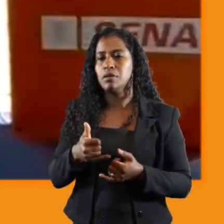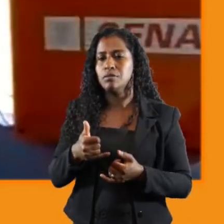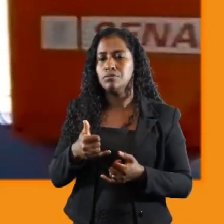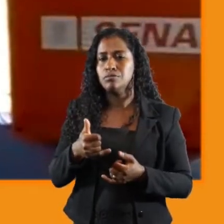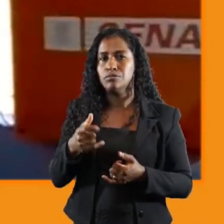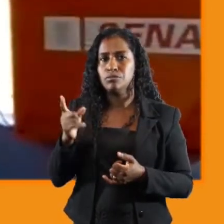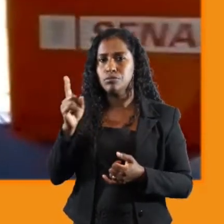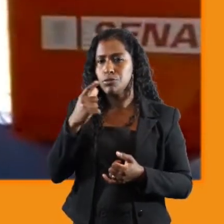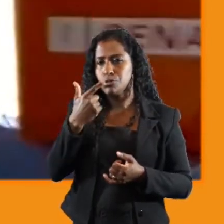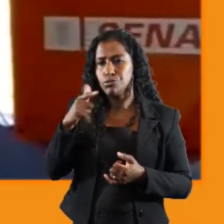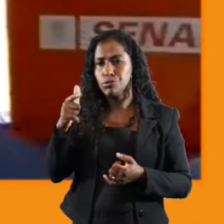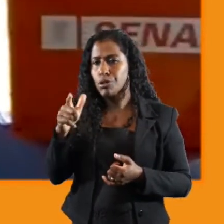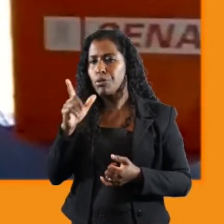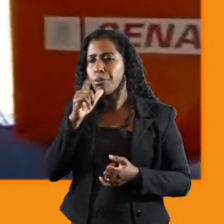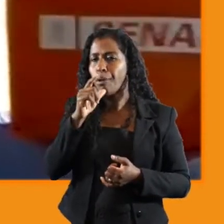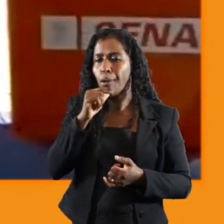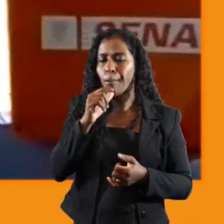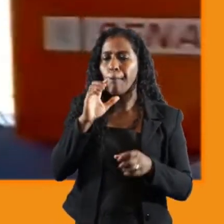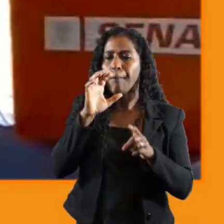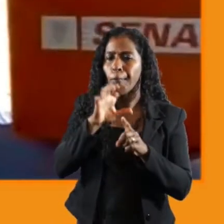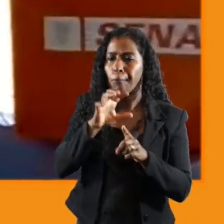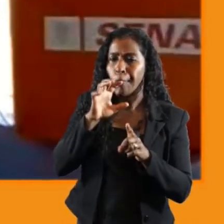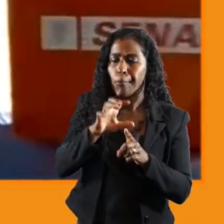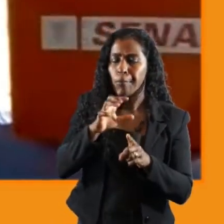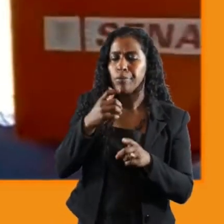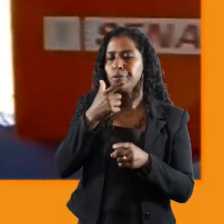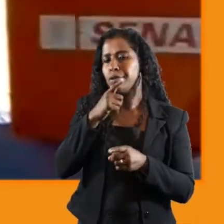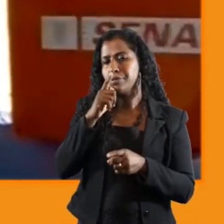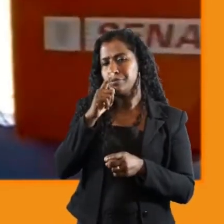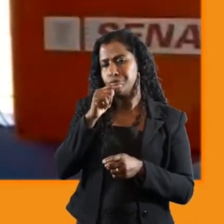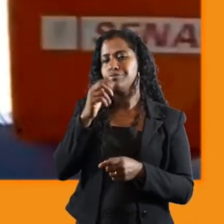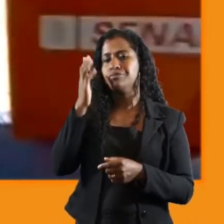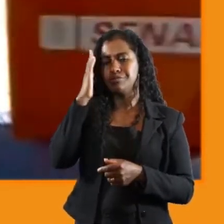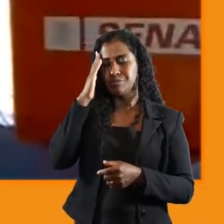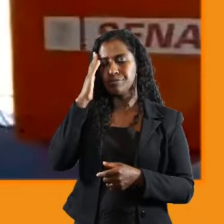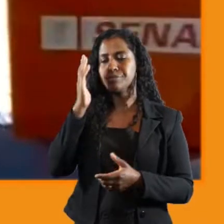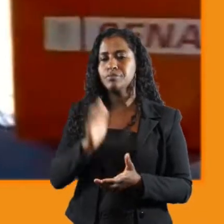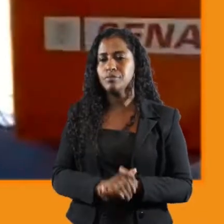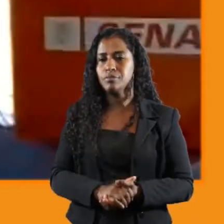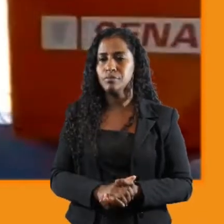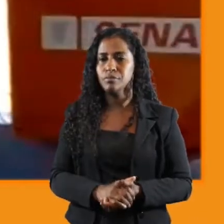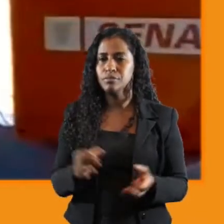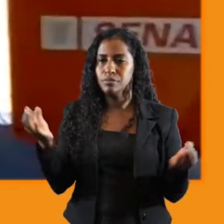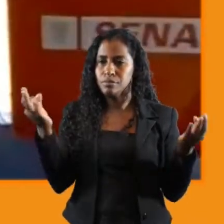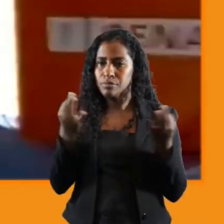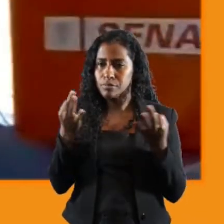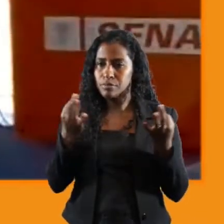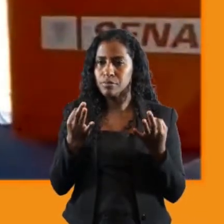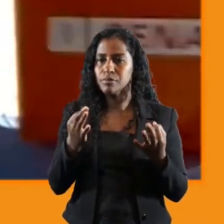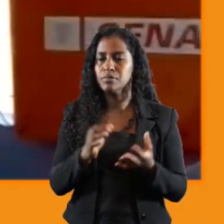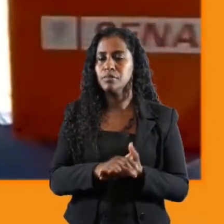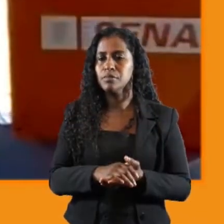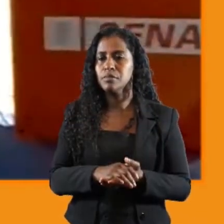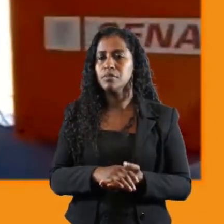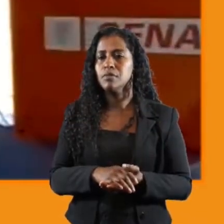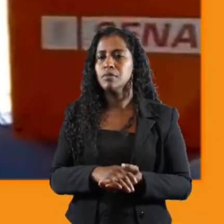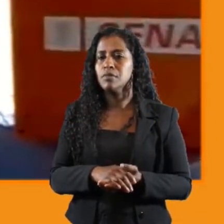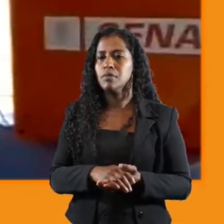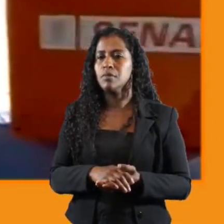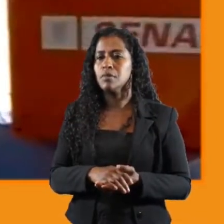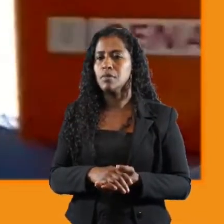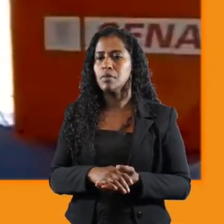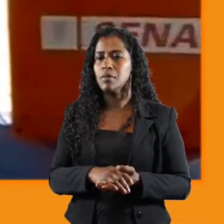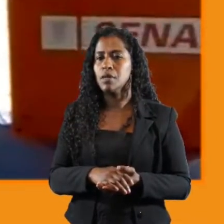uma dependência tão grande do sistema hidrelétrico. Perfeito, perfeito. Até mesmo, né, Felipe, o caso da Alemanha,